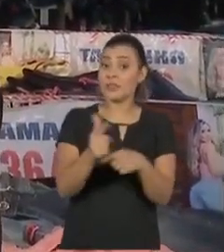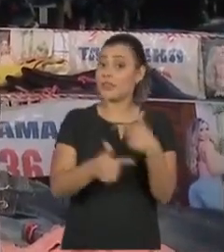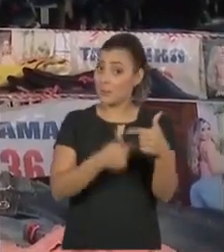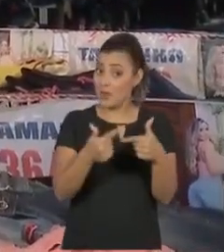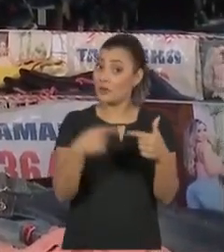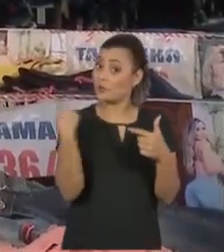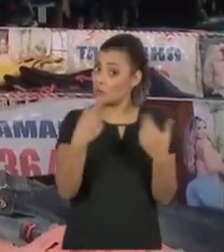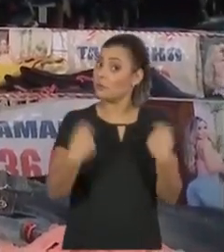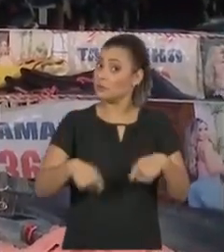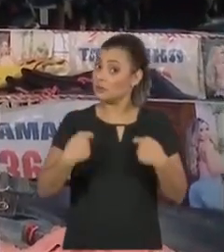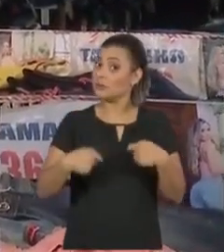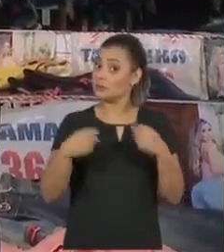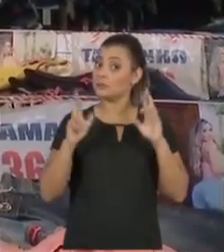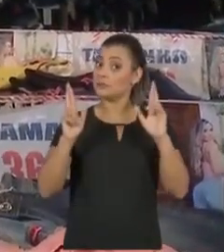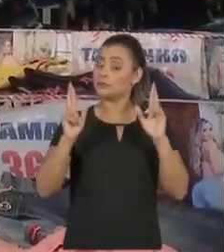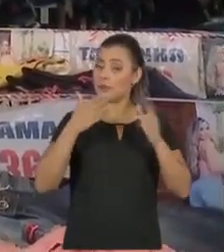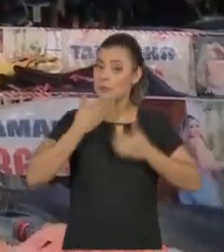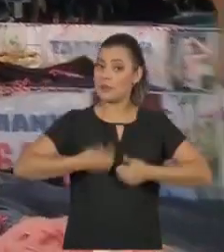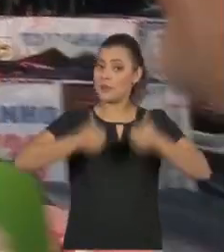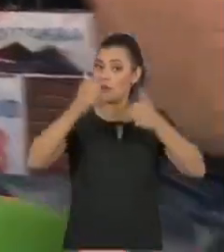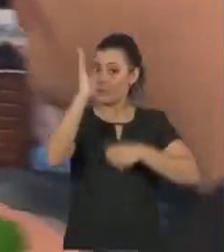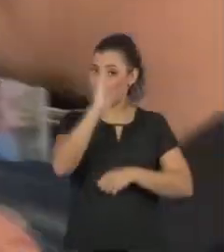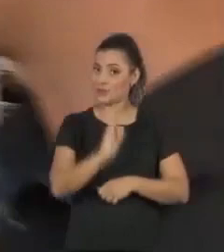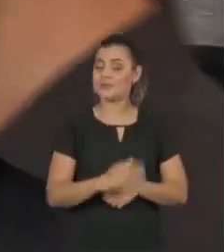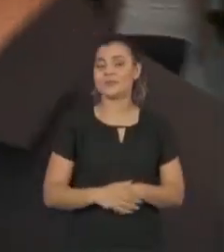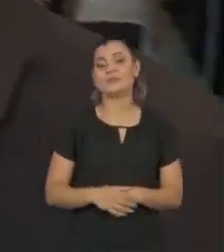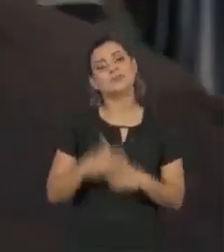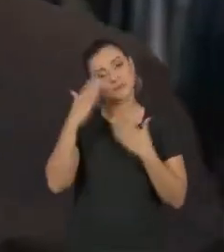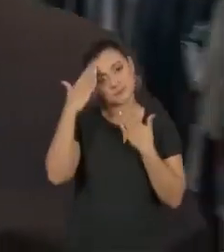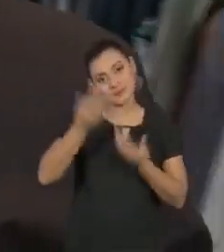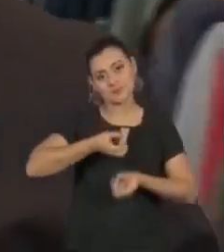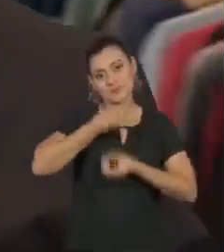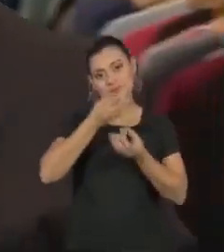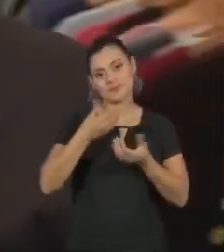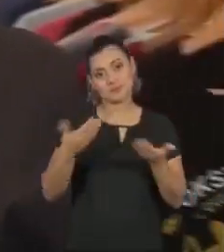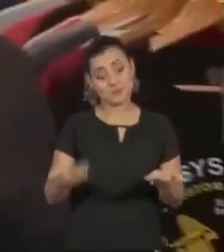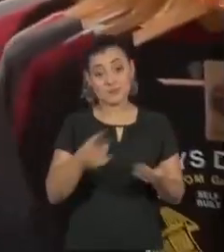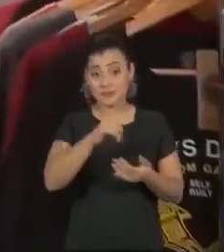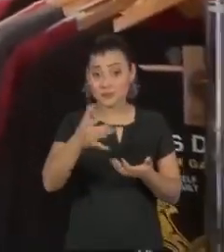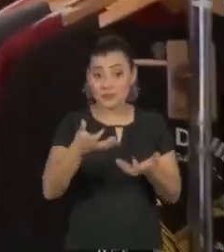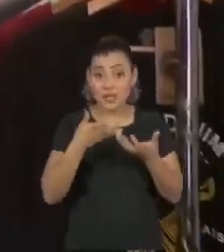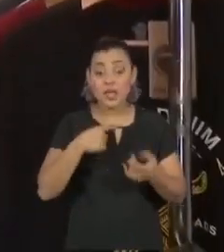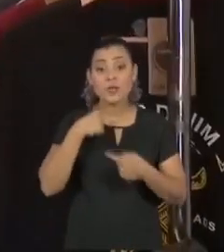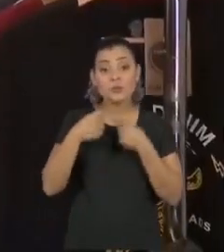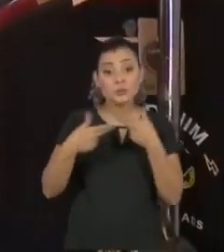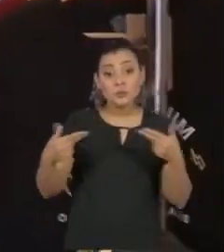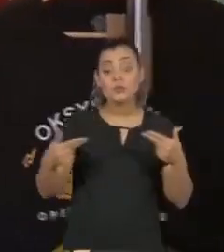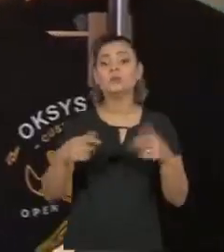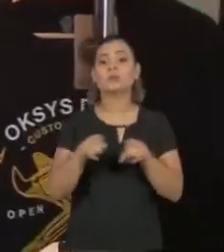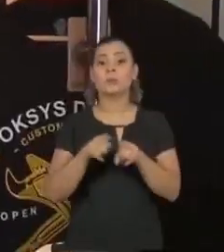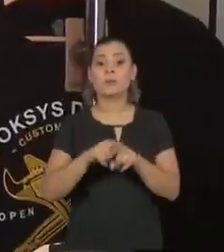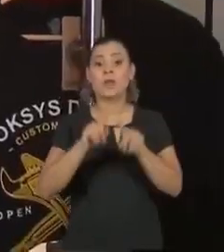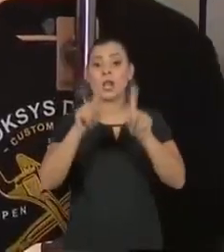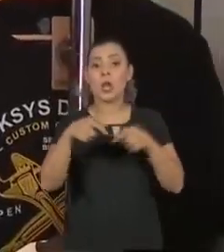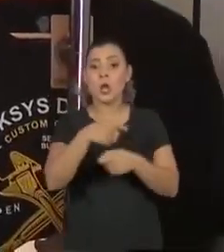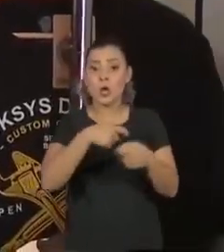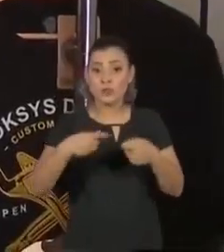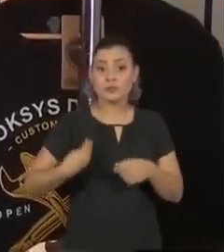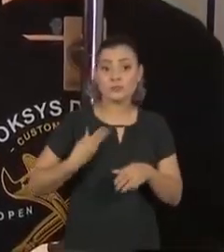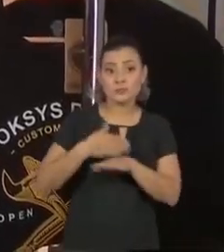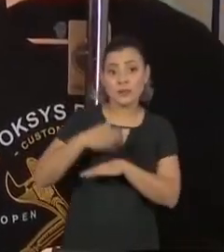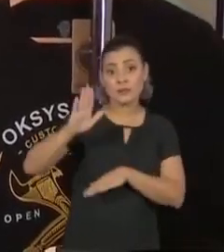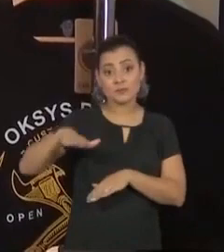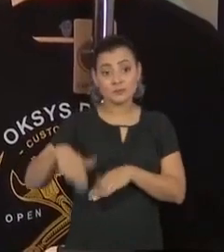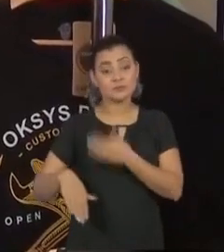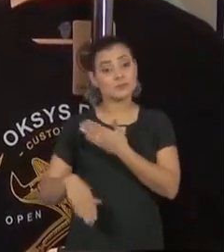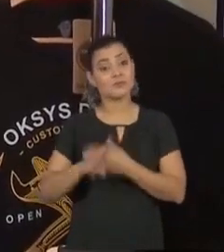nós precisamos para melhorar esse país. Tá certo, obrigado pelas suas informações. Se você quiser saber as lojas que estão participando desse evento,